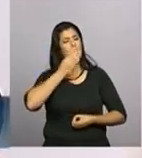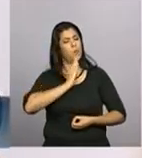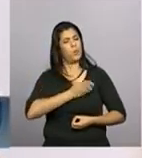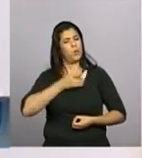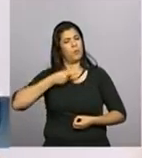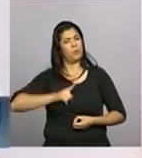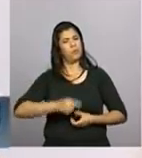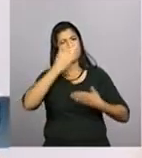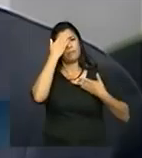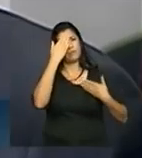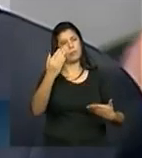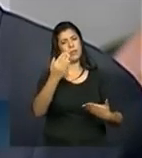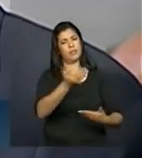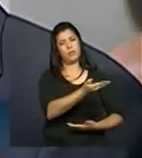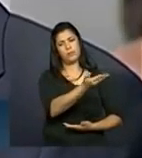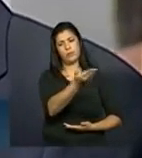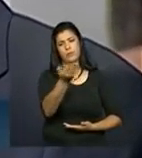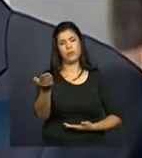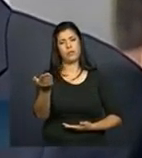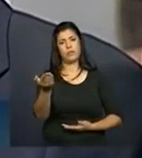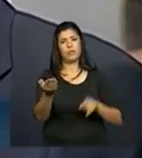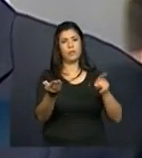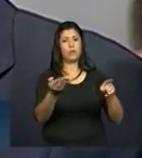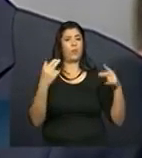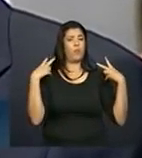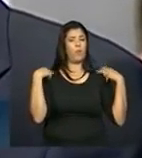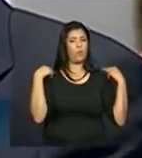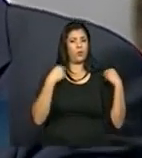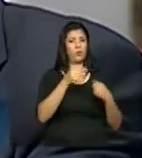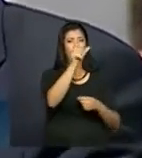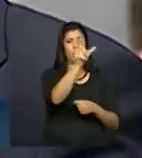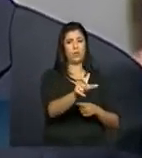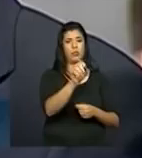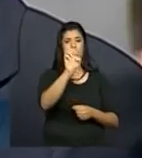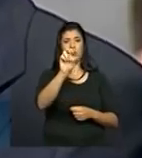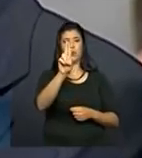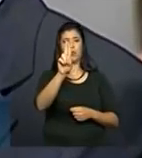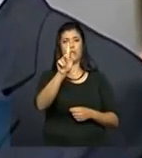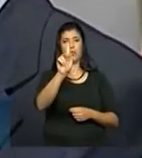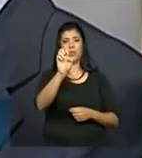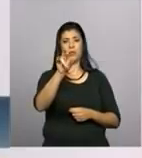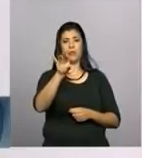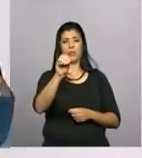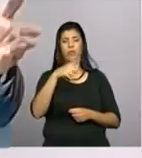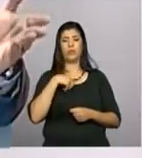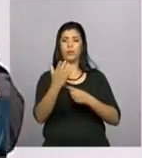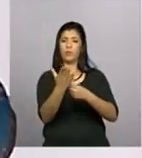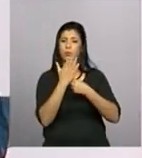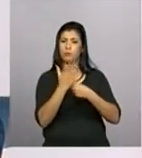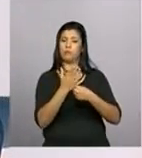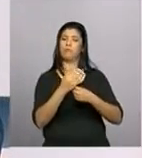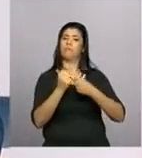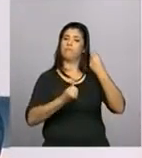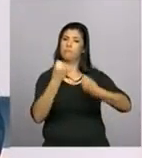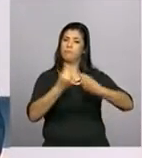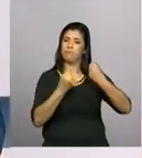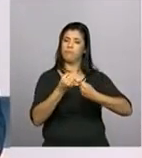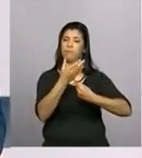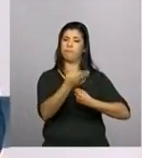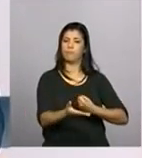vocês, a todos, desde o motorista Eugênio que me atendia e que me